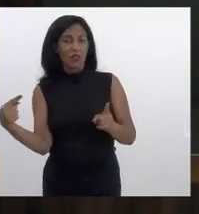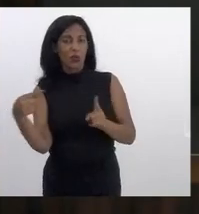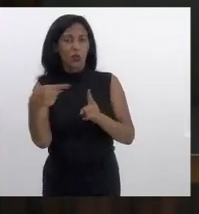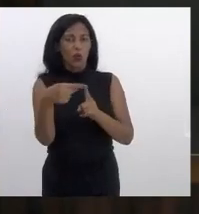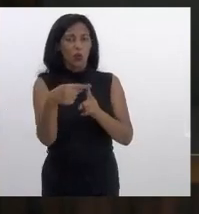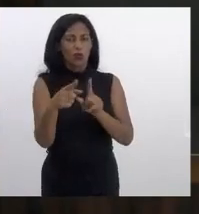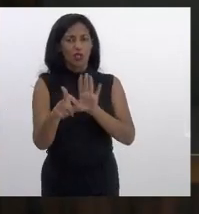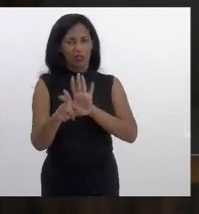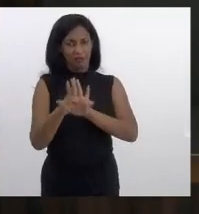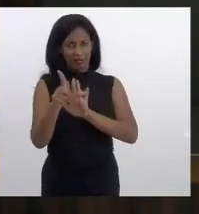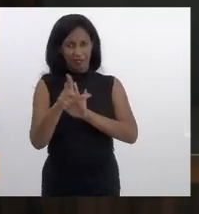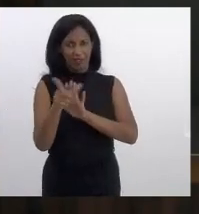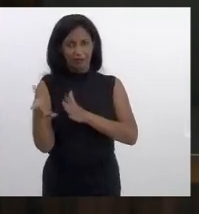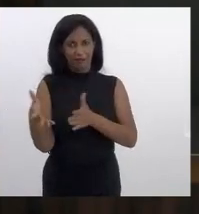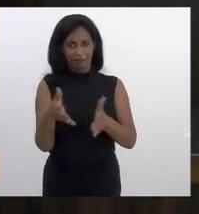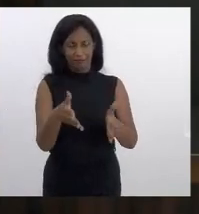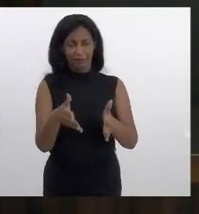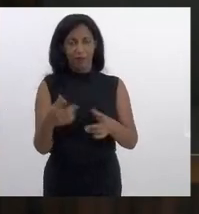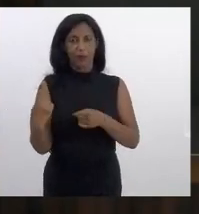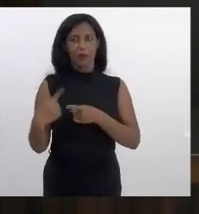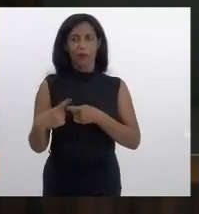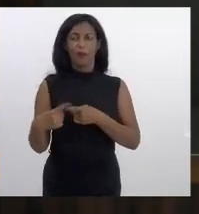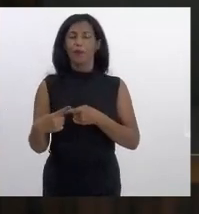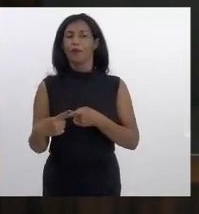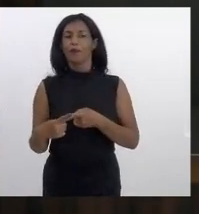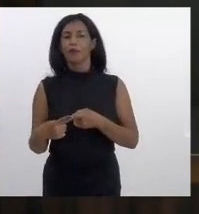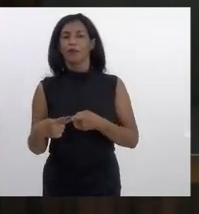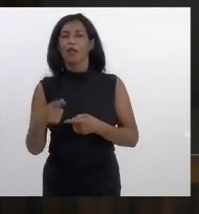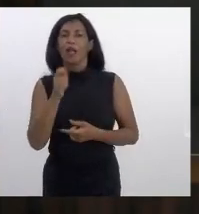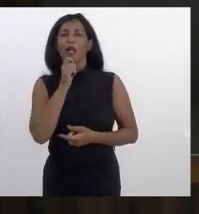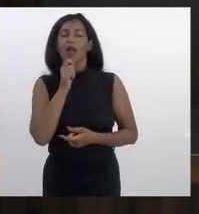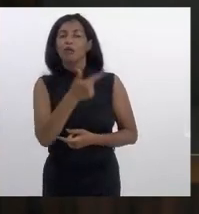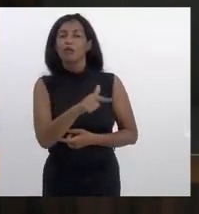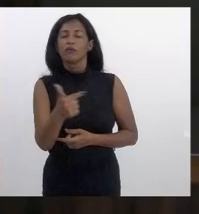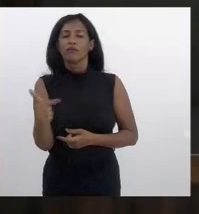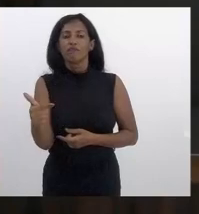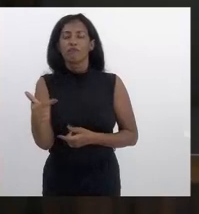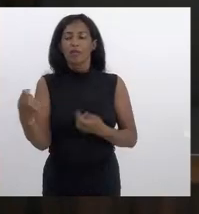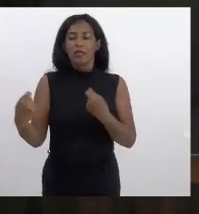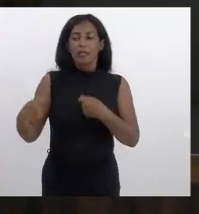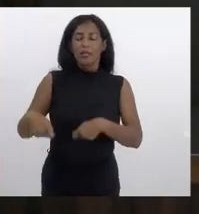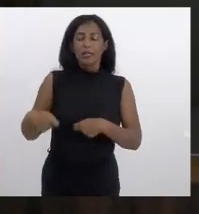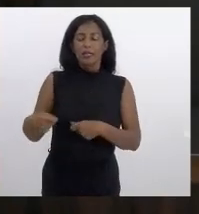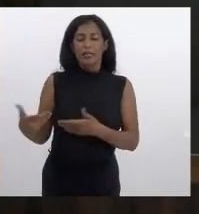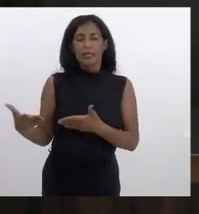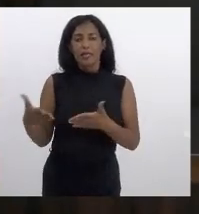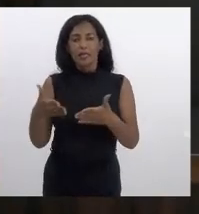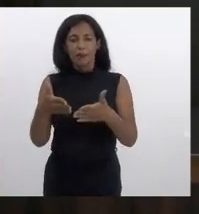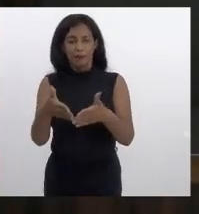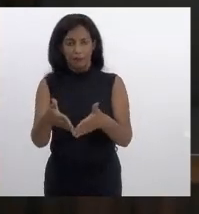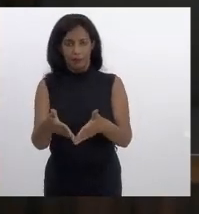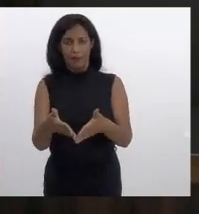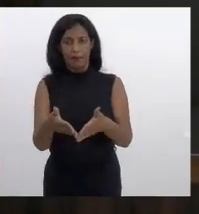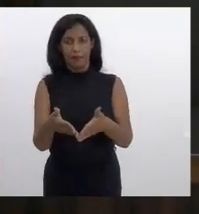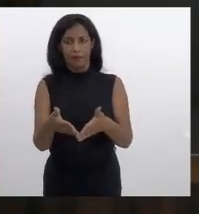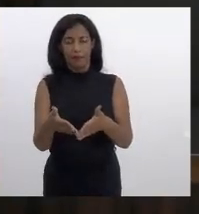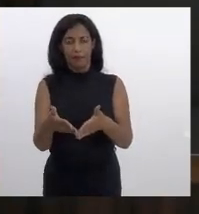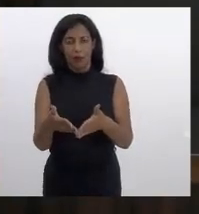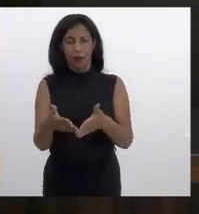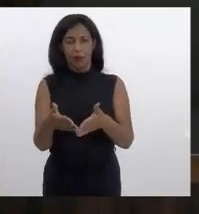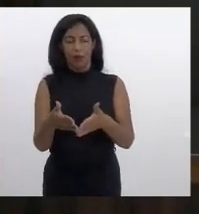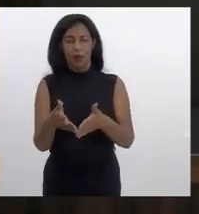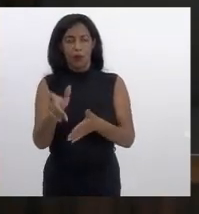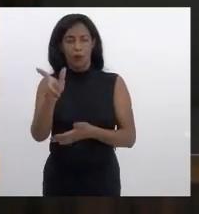objeto dessa legislação porque elas não têm necessariamente a um